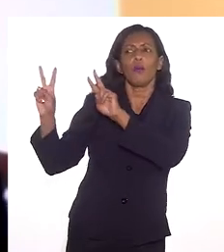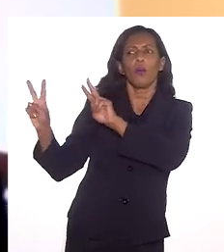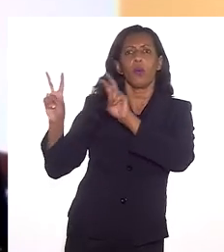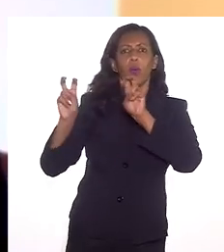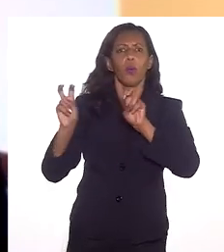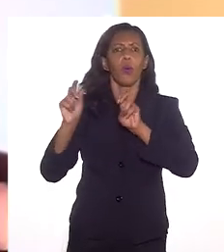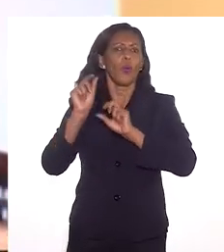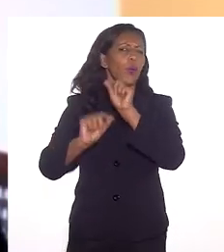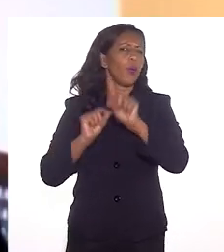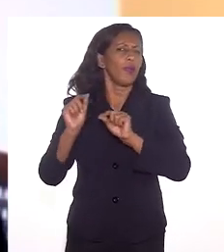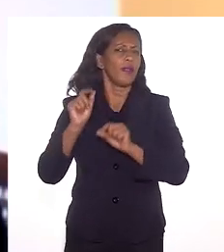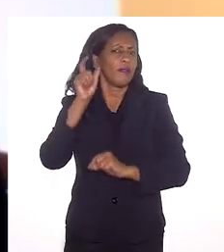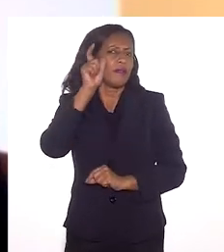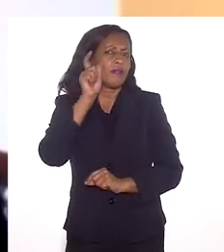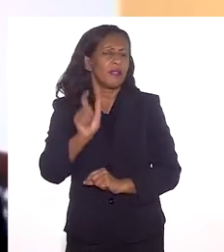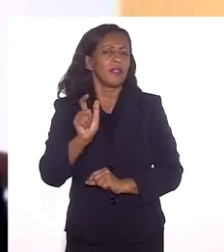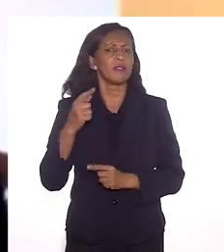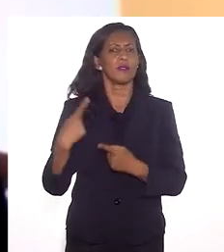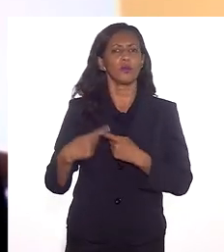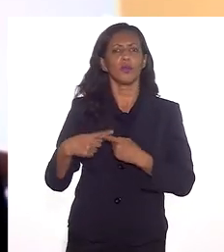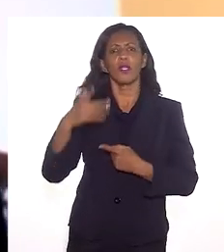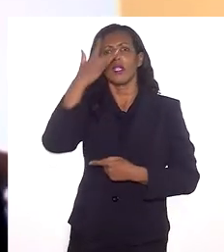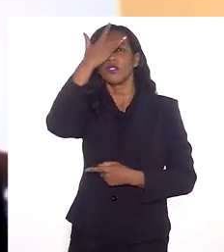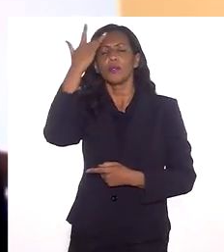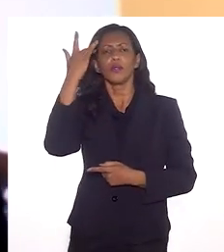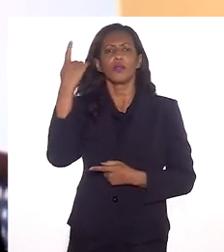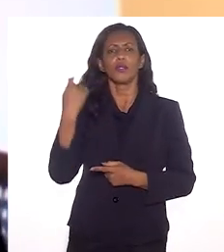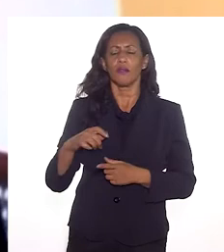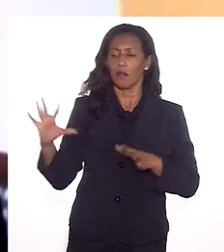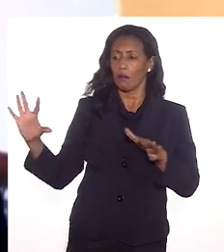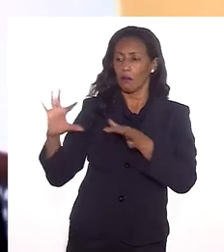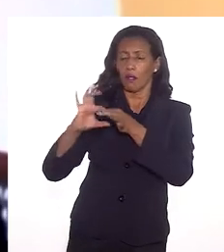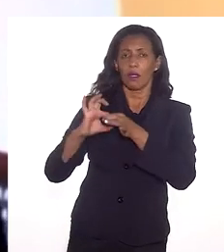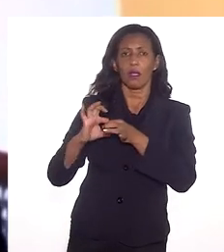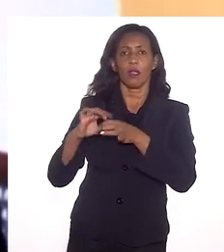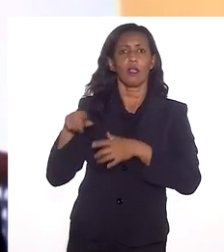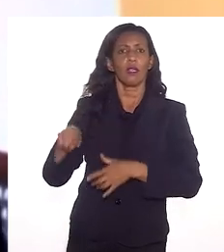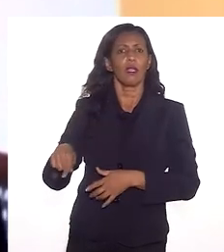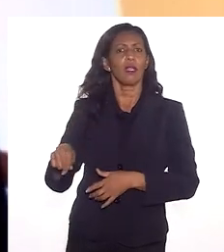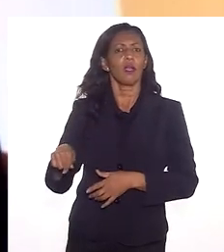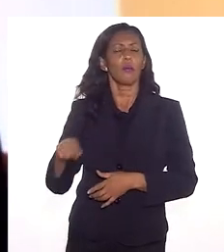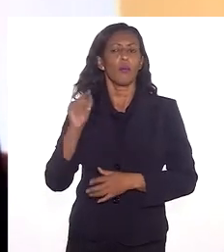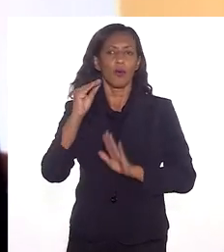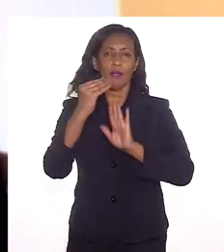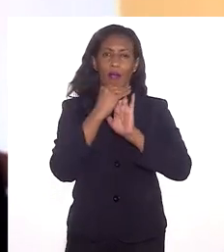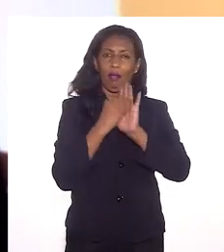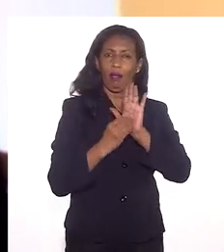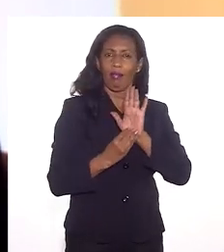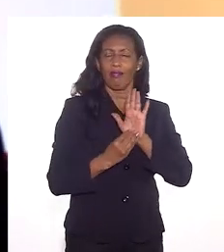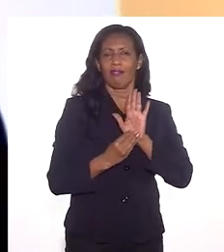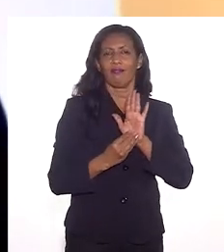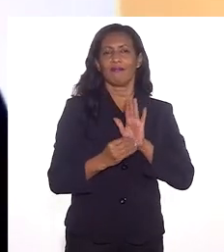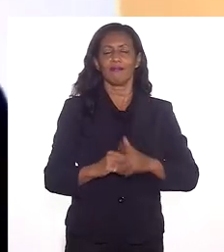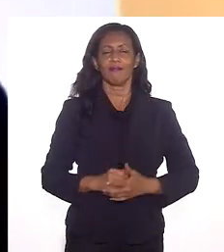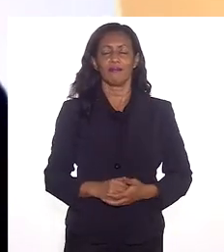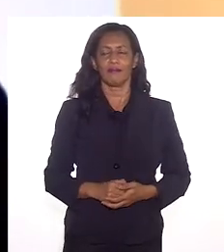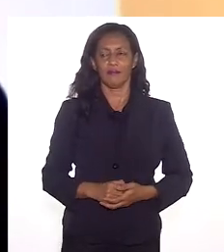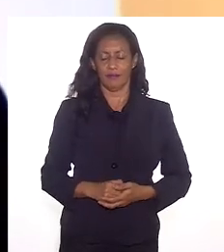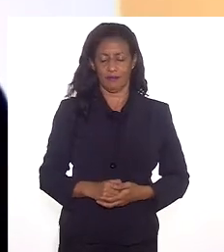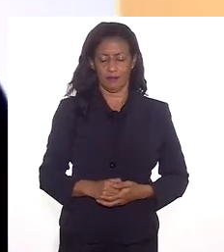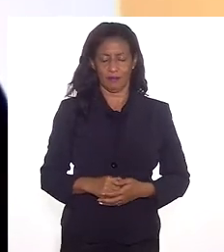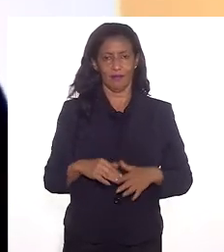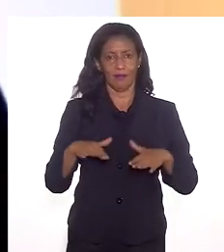o que que é claro que que é tão interessante e Por que que as pessoas deveriam estar ligadas nessa nessa agenda querendo colocar esse evento de fato no